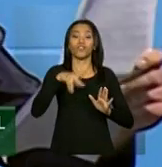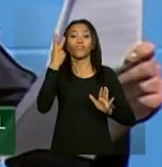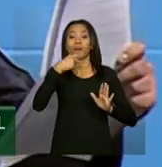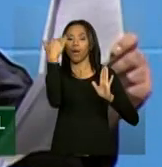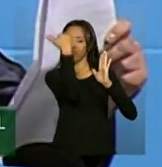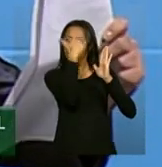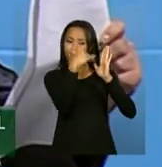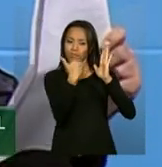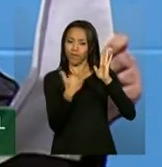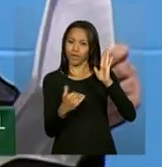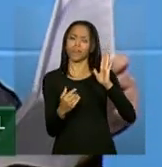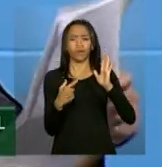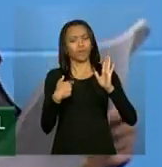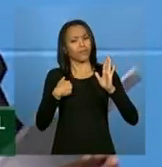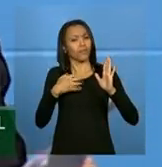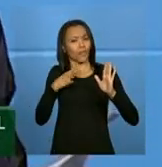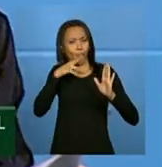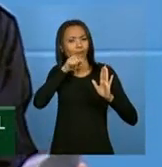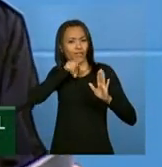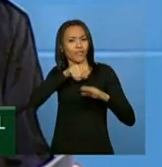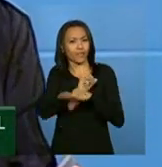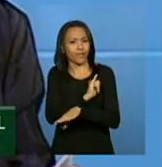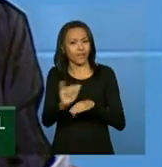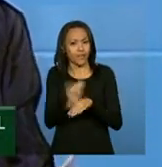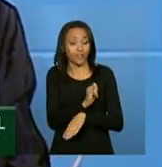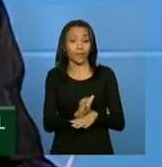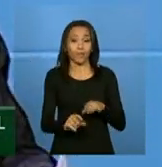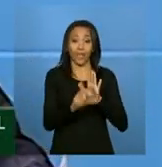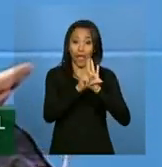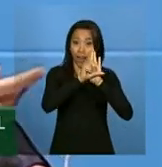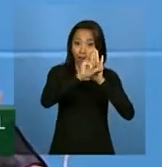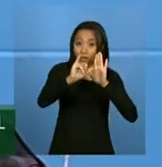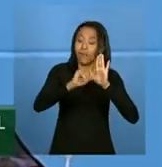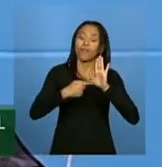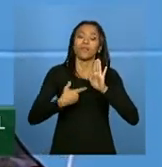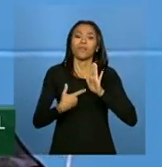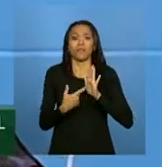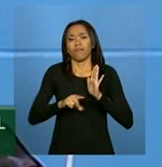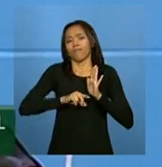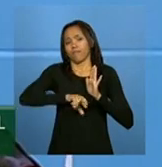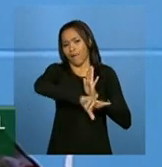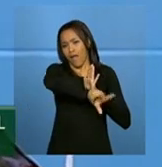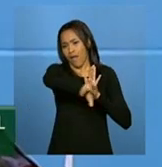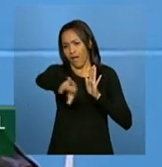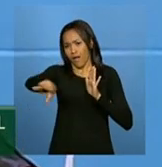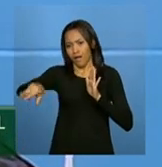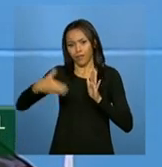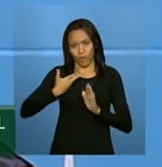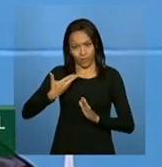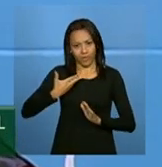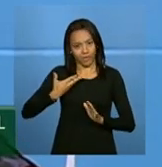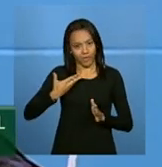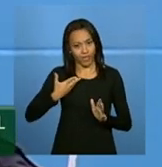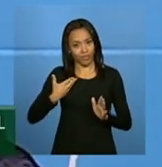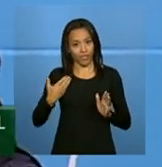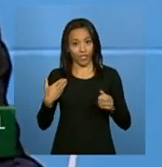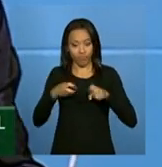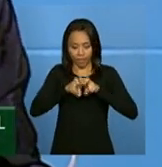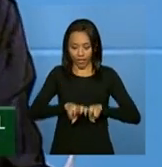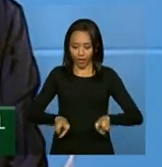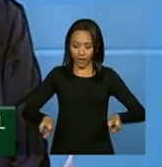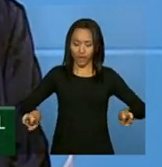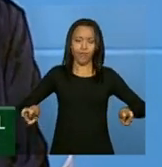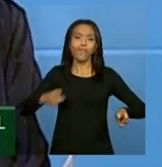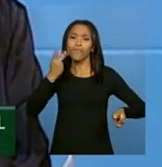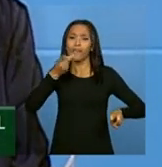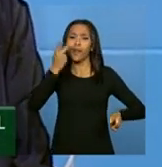ponto que eu acho que é um ponto estratégico. A legislação robusta. Vários dos meus colegas que participaram dessa mesa